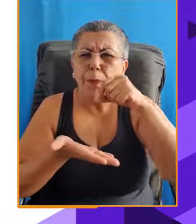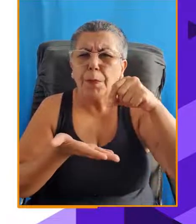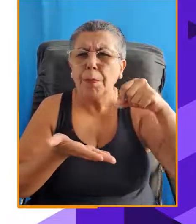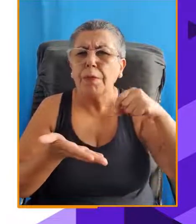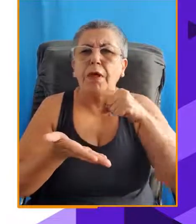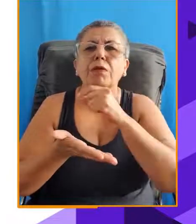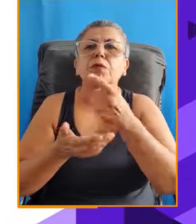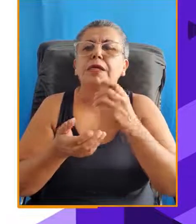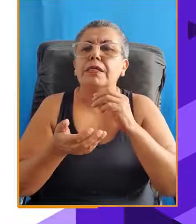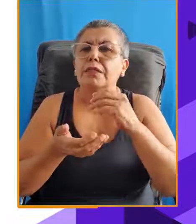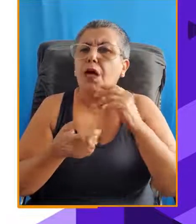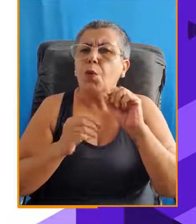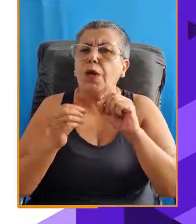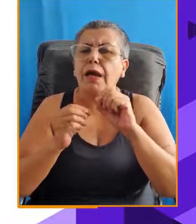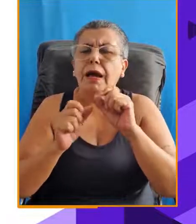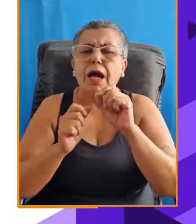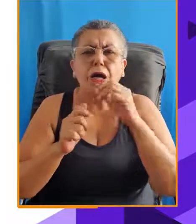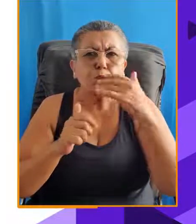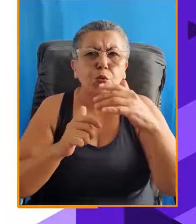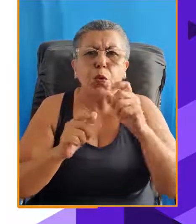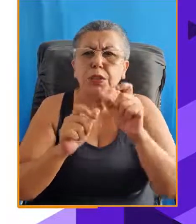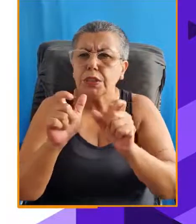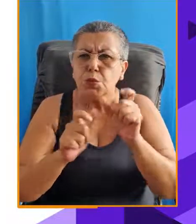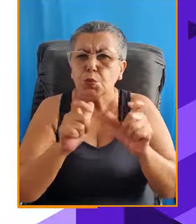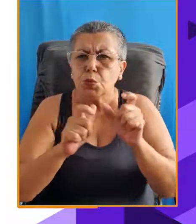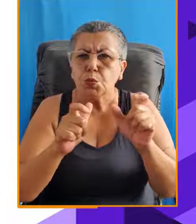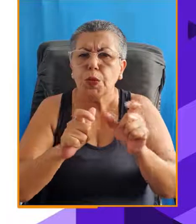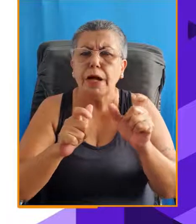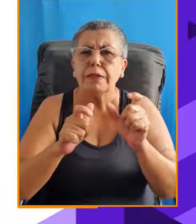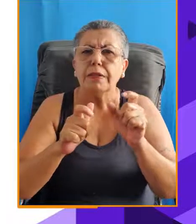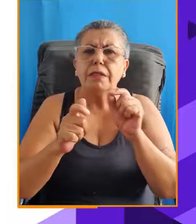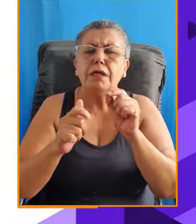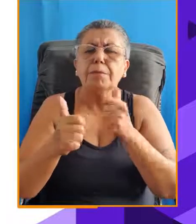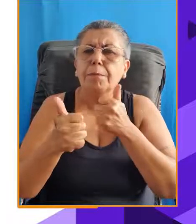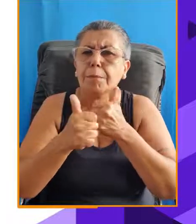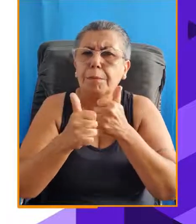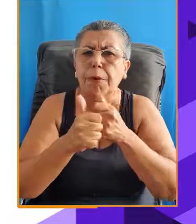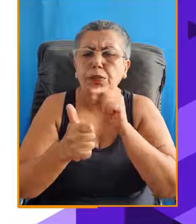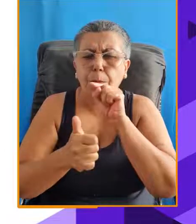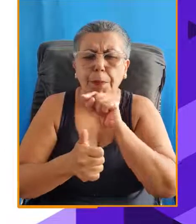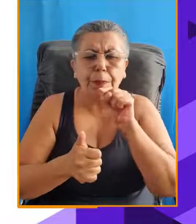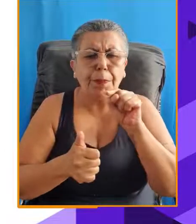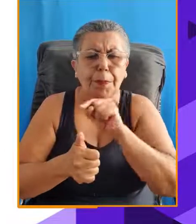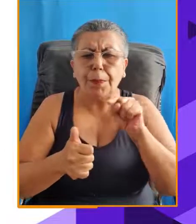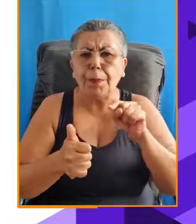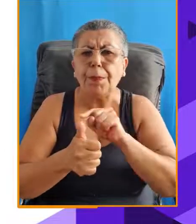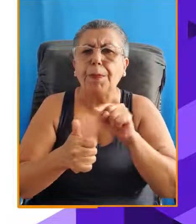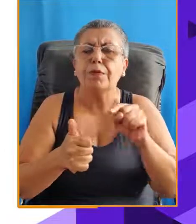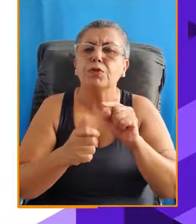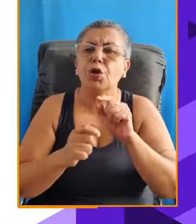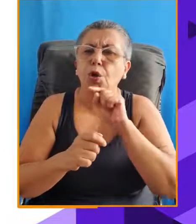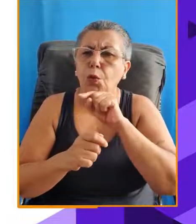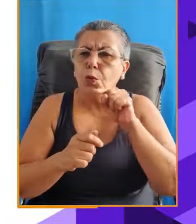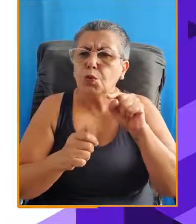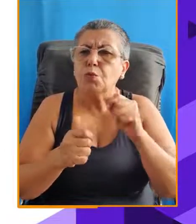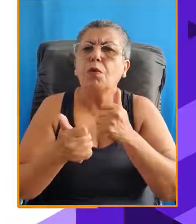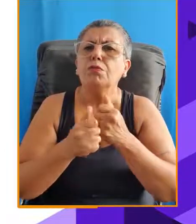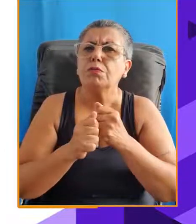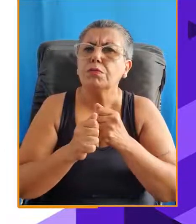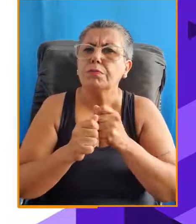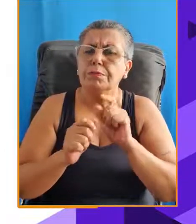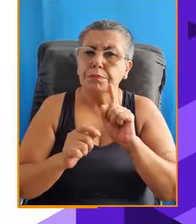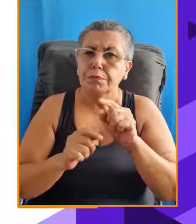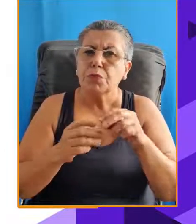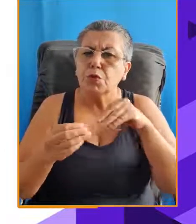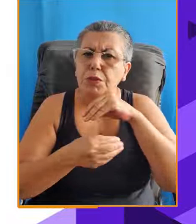que consiste nas cores estruturadas sob malhas de minúsculos pontos. Os pontos coloridos,